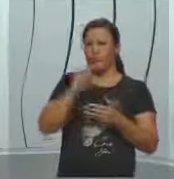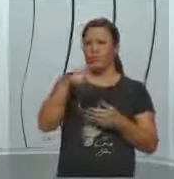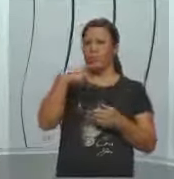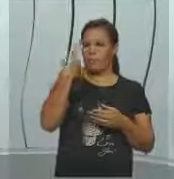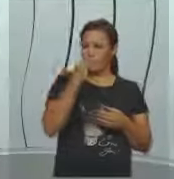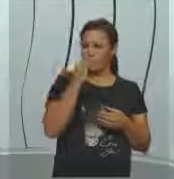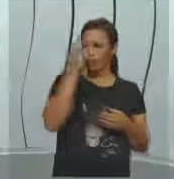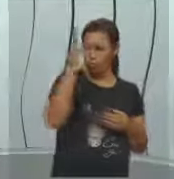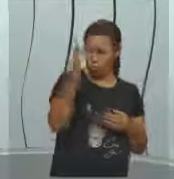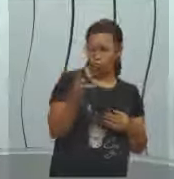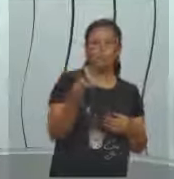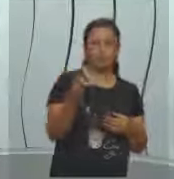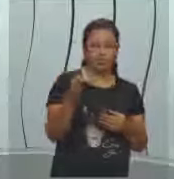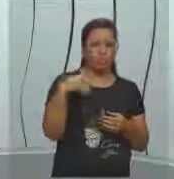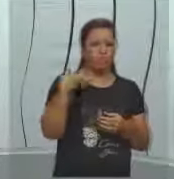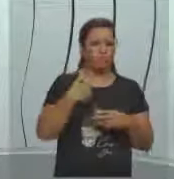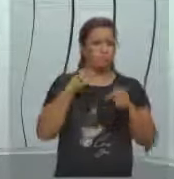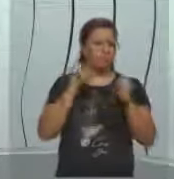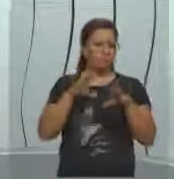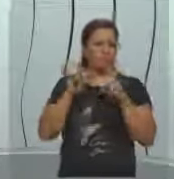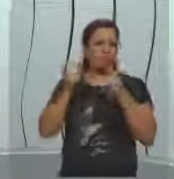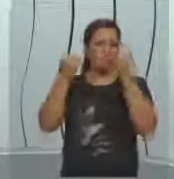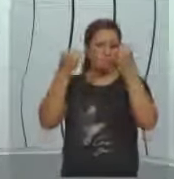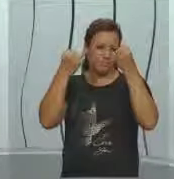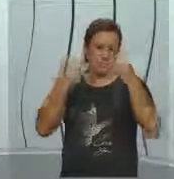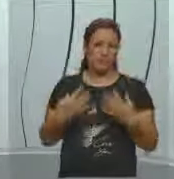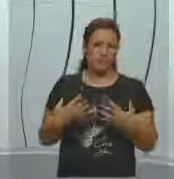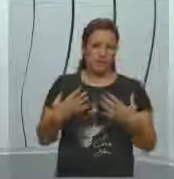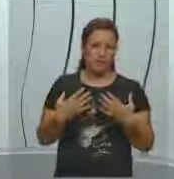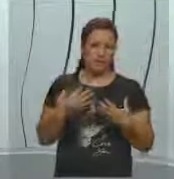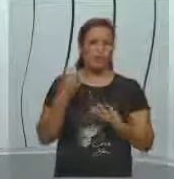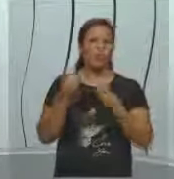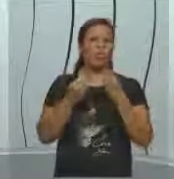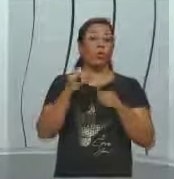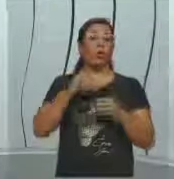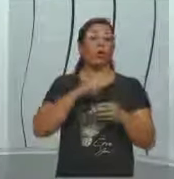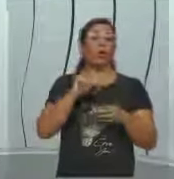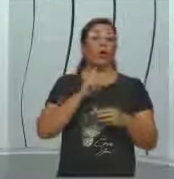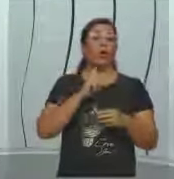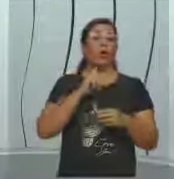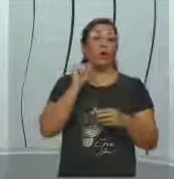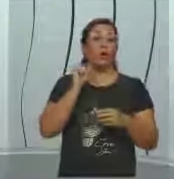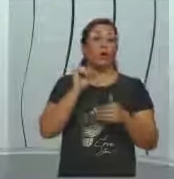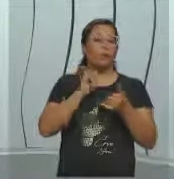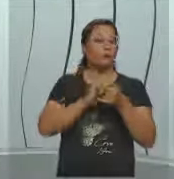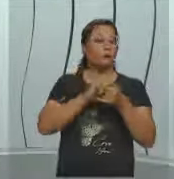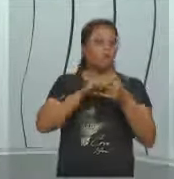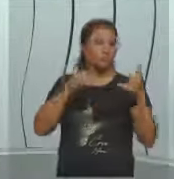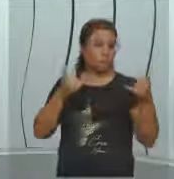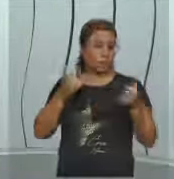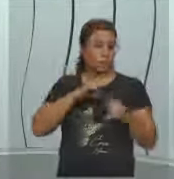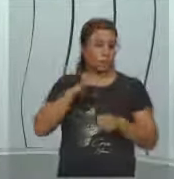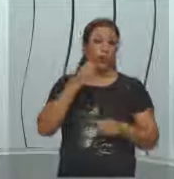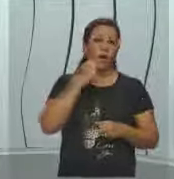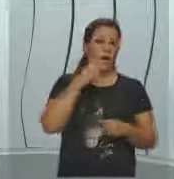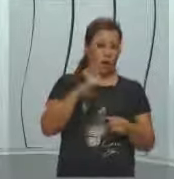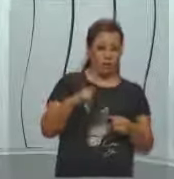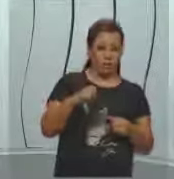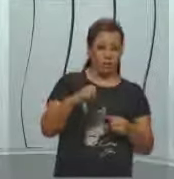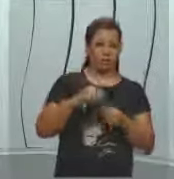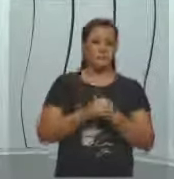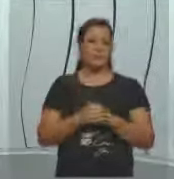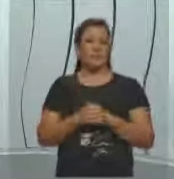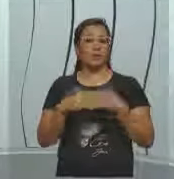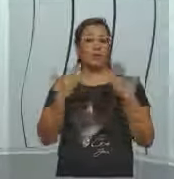nesse assunto para falar um pouco sobre questões que envolvem a corrente elétrica e alguns efeitos, tá? Mas por enquanto o que a